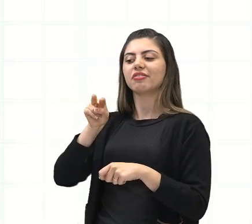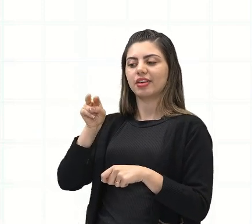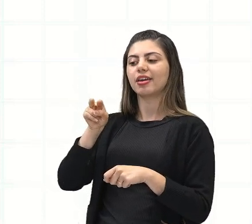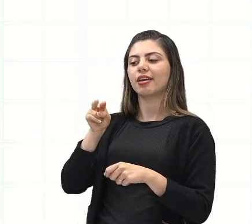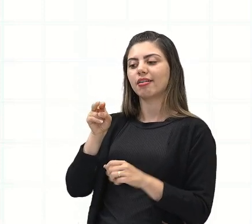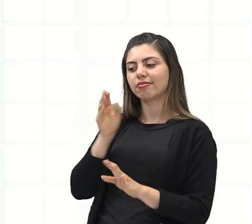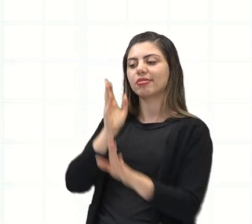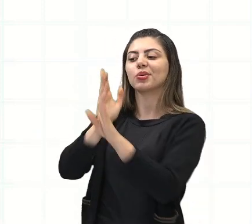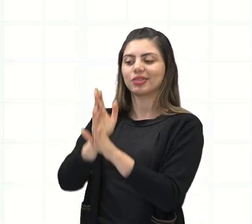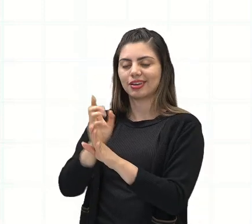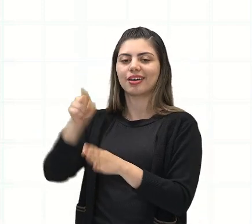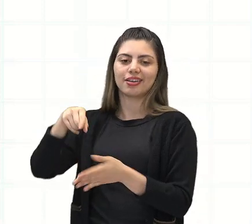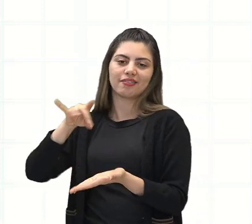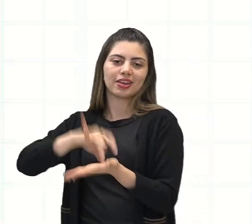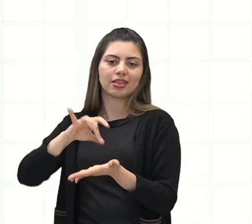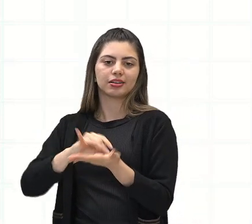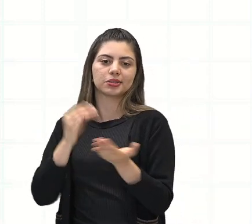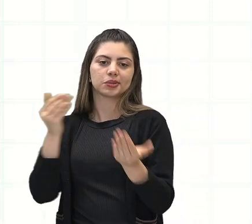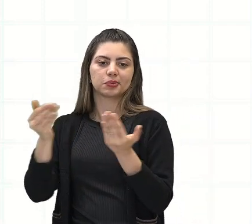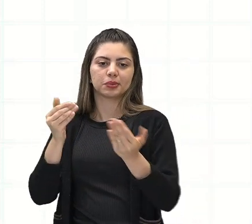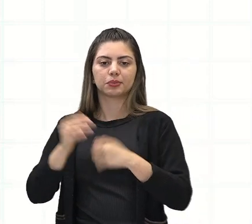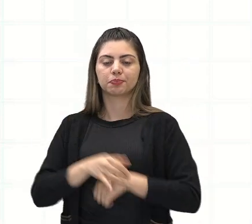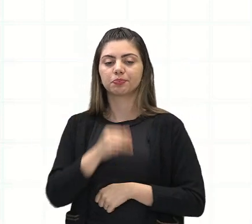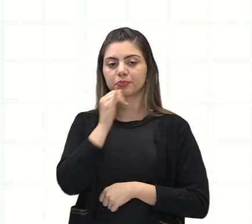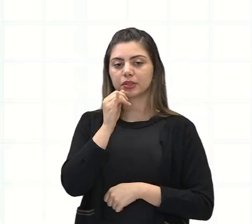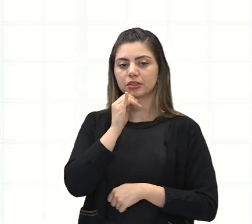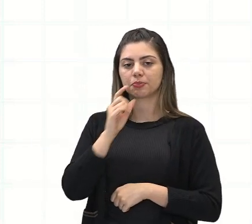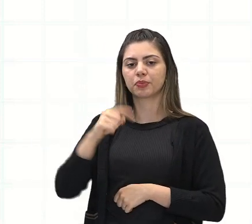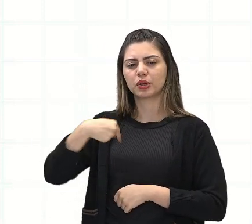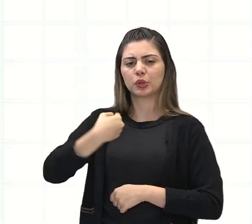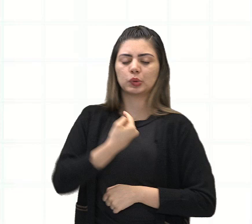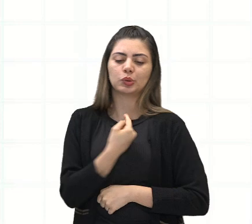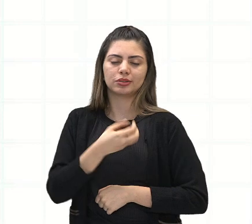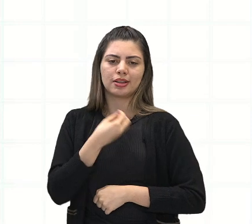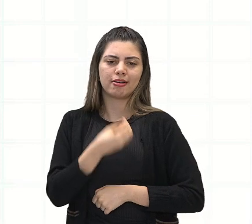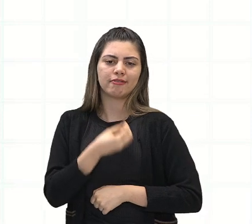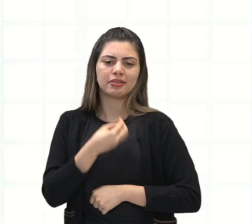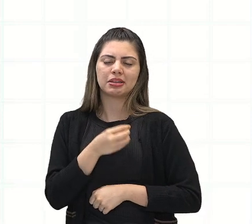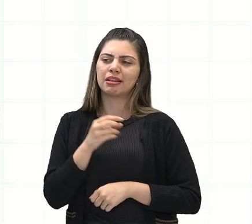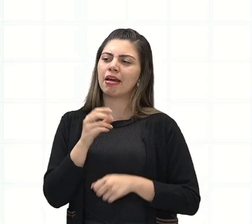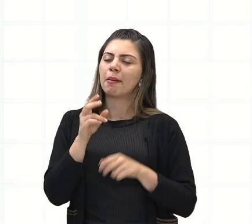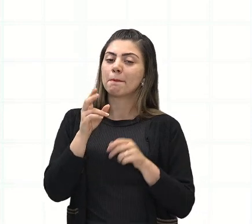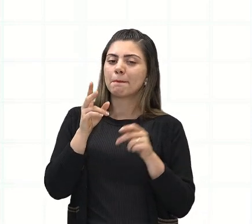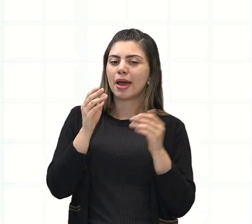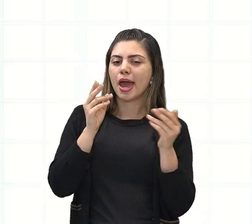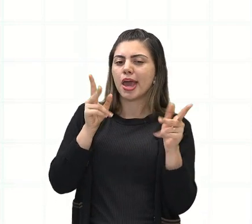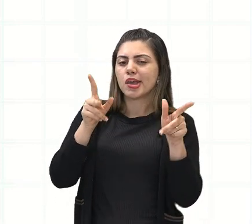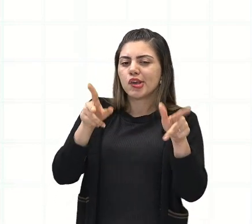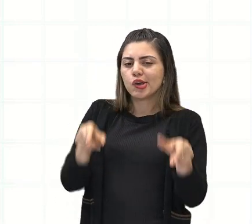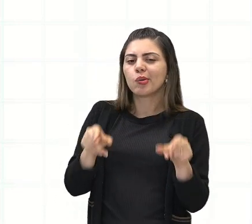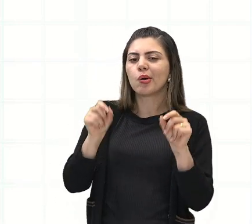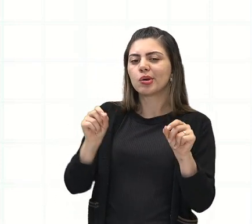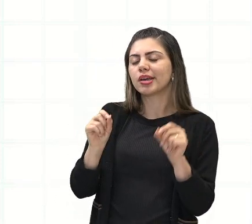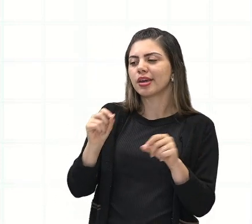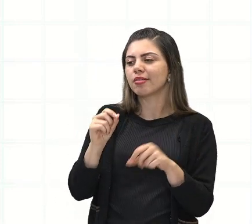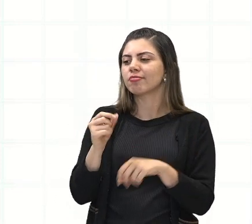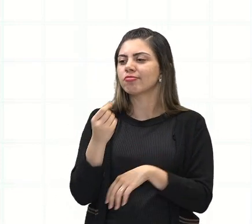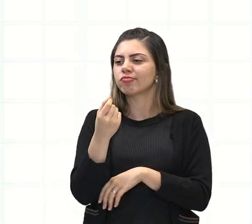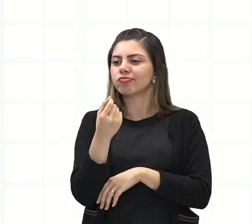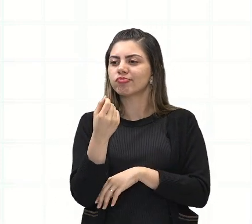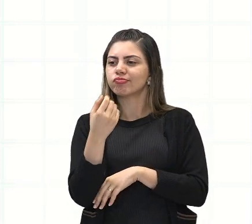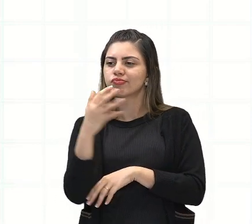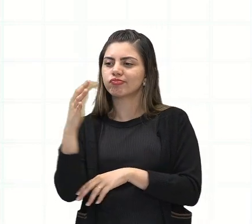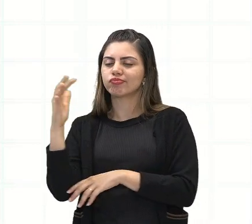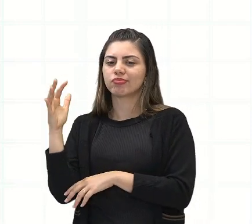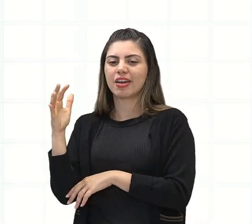também. Nossa vida tem sido um mar de rosas, metáfora ou comparação implícita. Nossa metáfora aqui